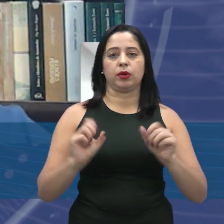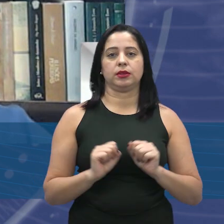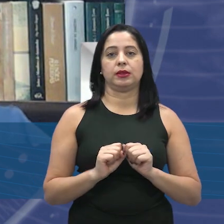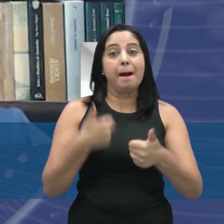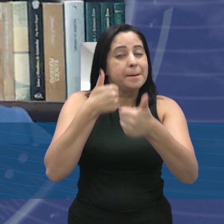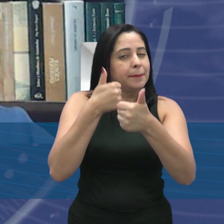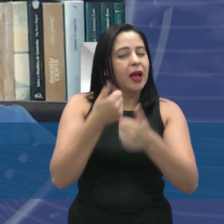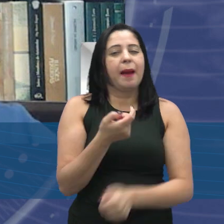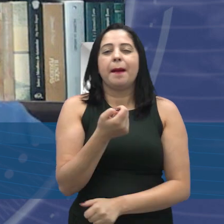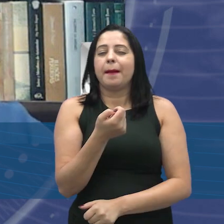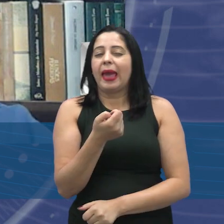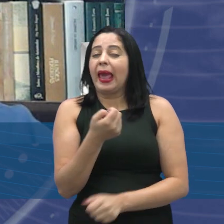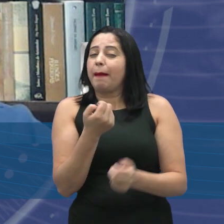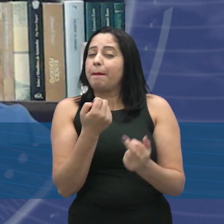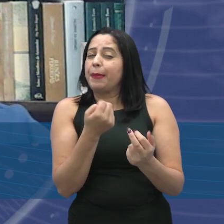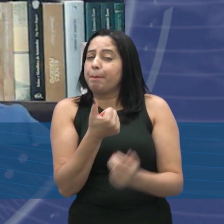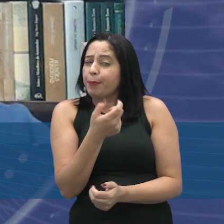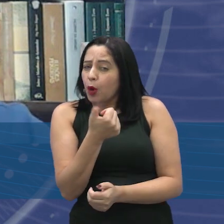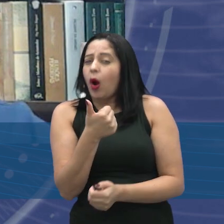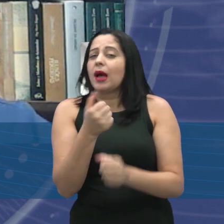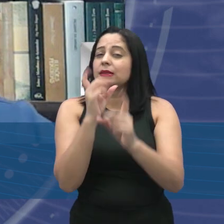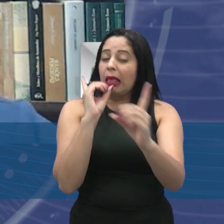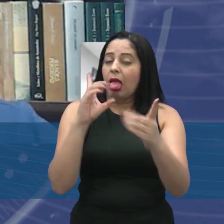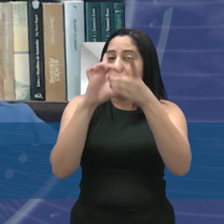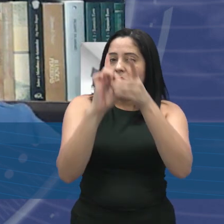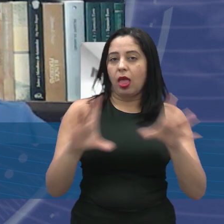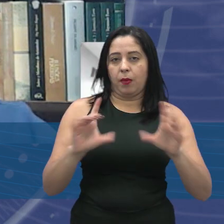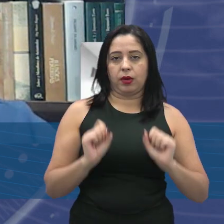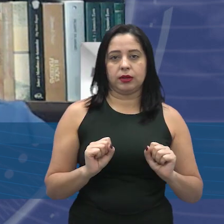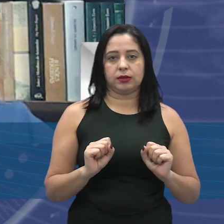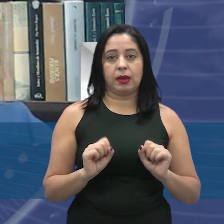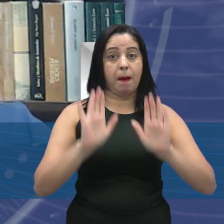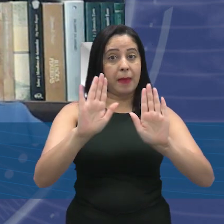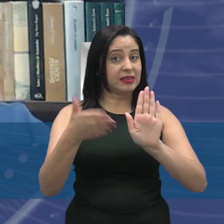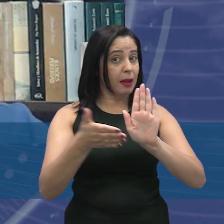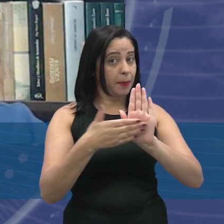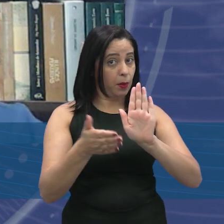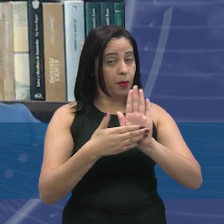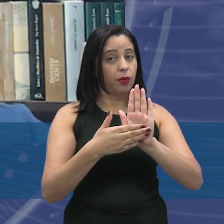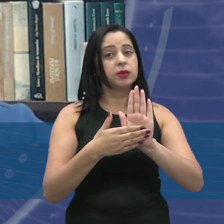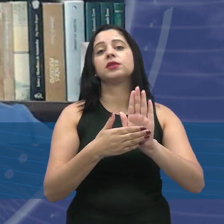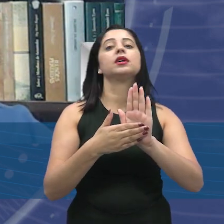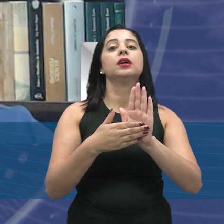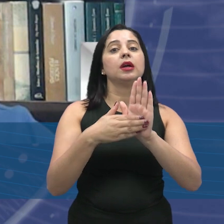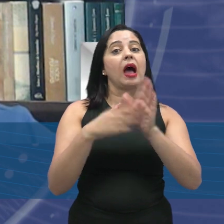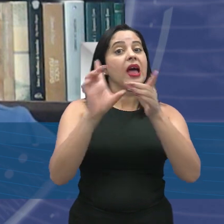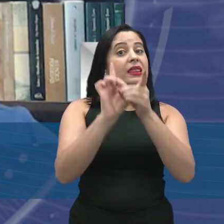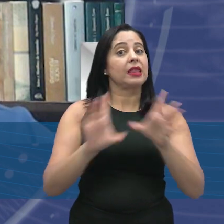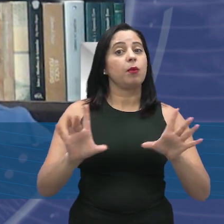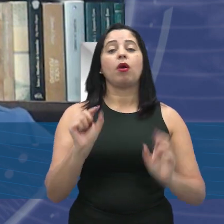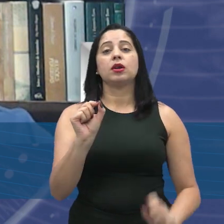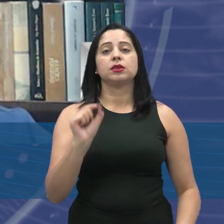Próximo, não está tão perto, mas é próximo. E essa proposta da social-democracia é